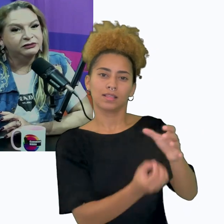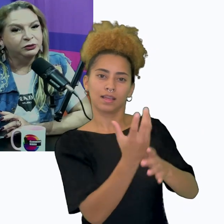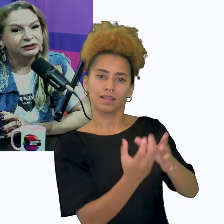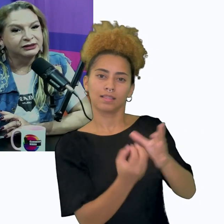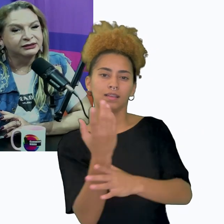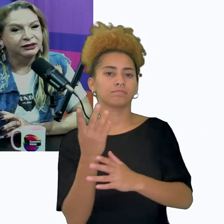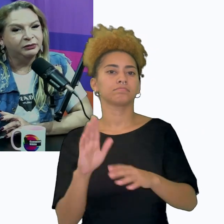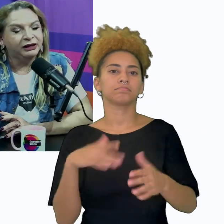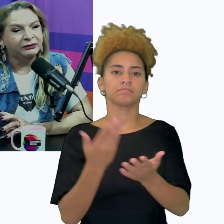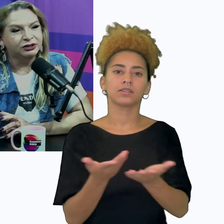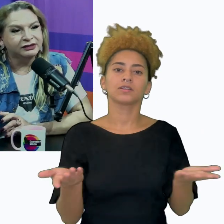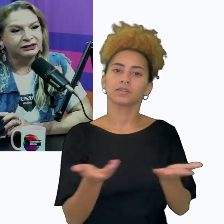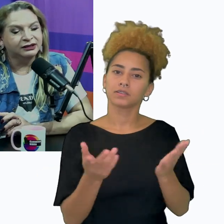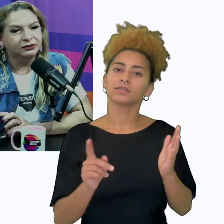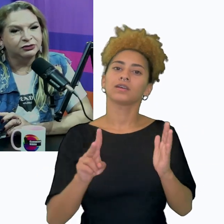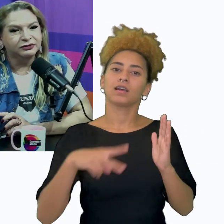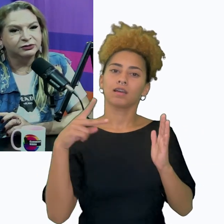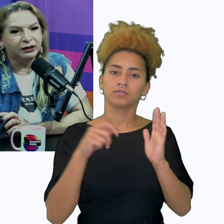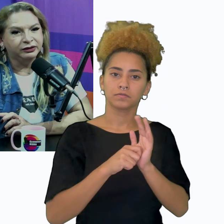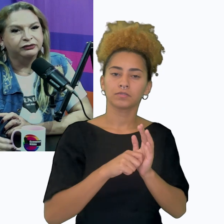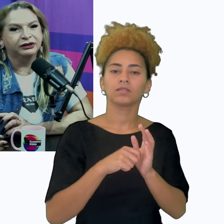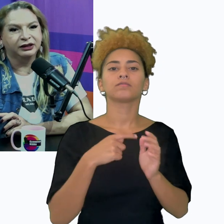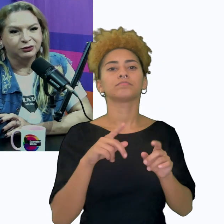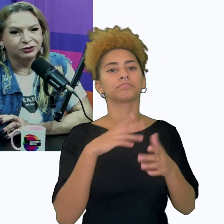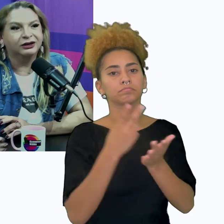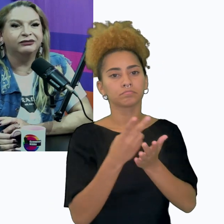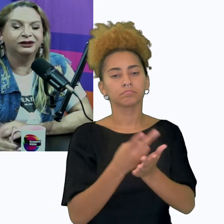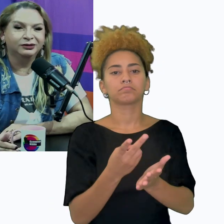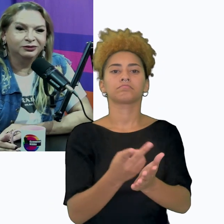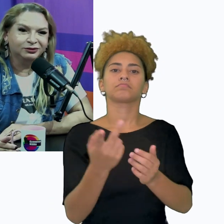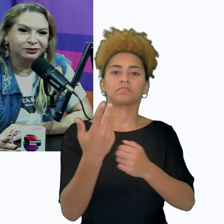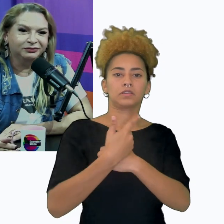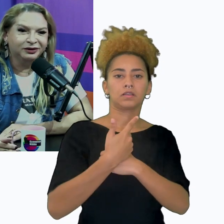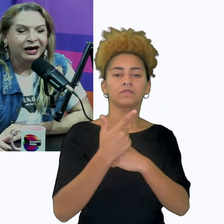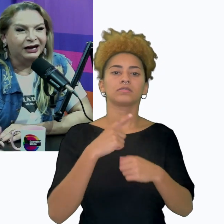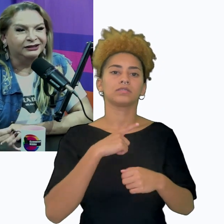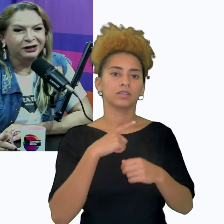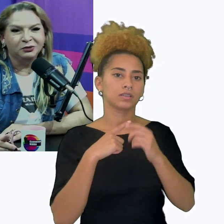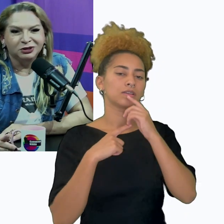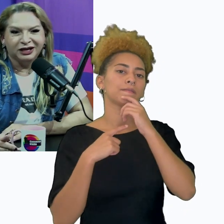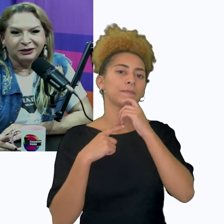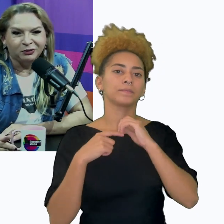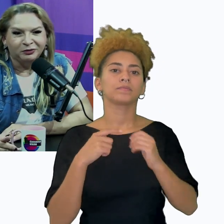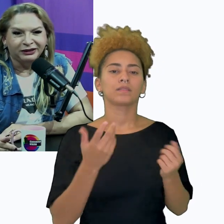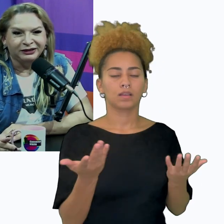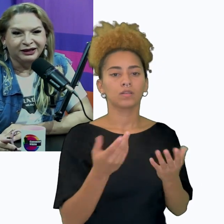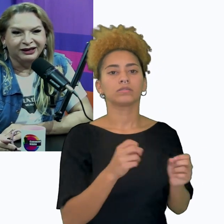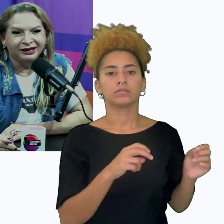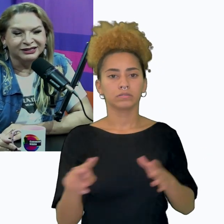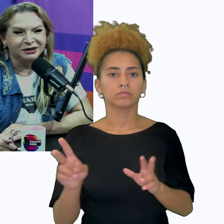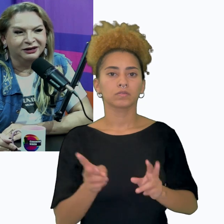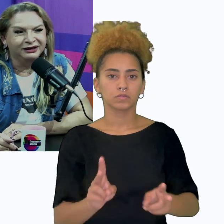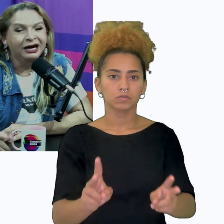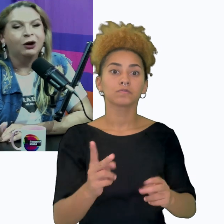muitos filmes, né? Eu não parei mais de fazer nada no audiovisual, tenho feito até hoje, tô gravando, ainda tenho uma diária pra cumprir